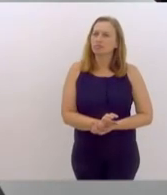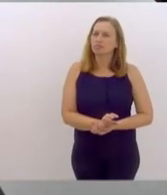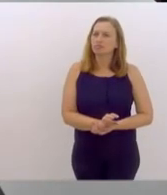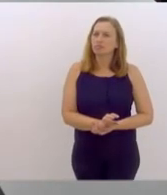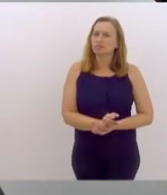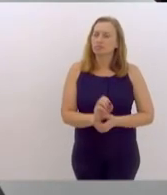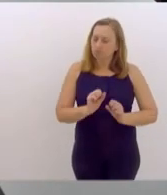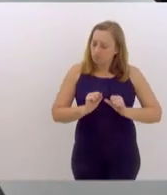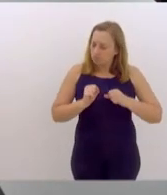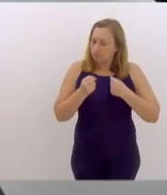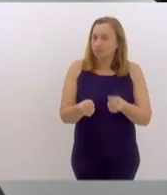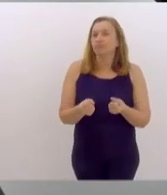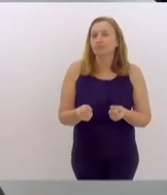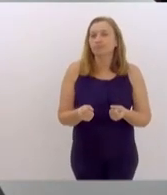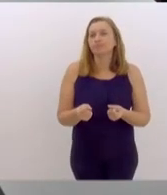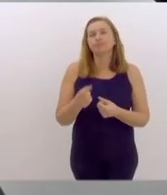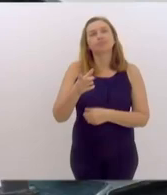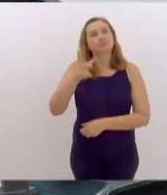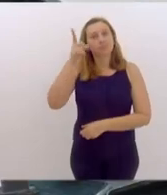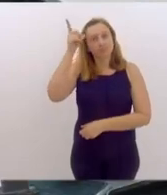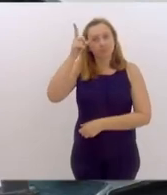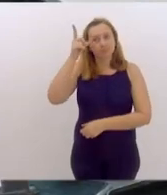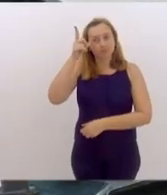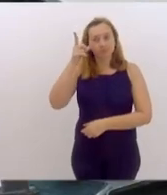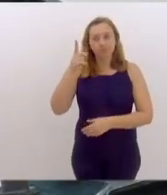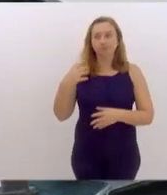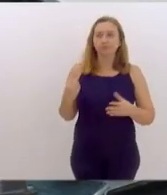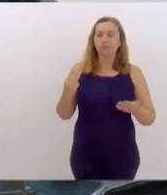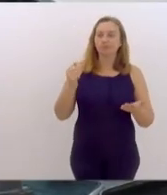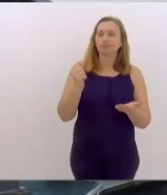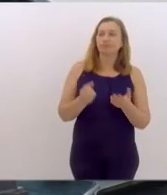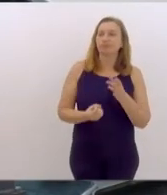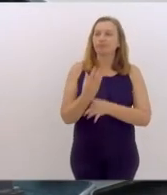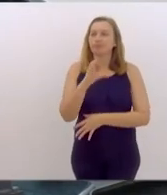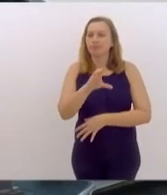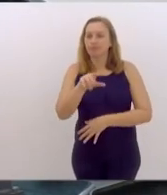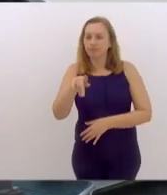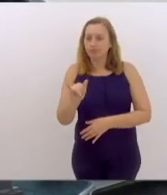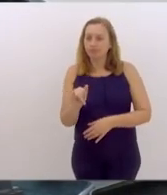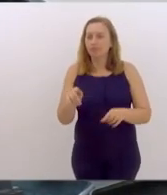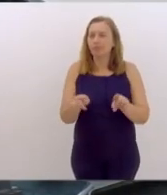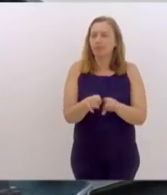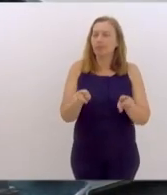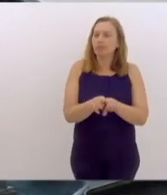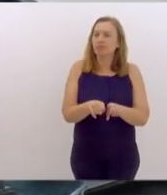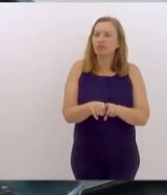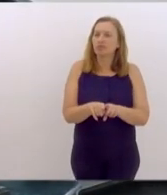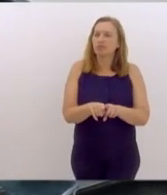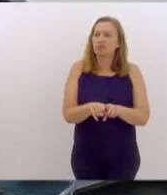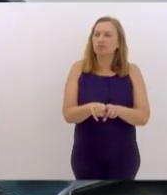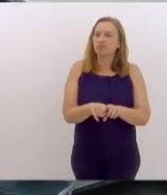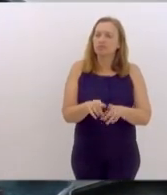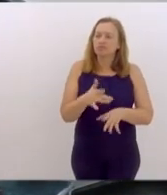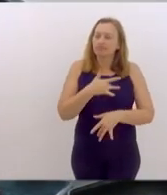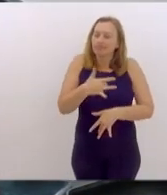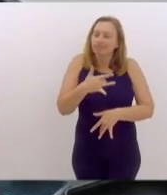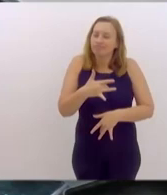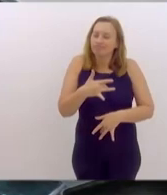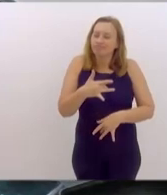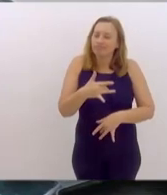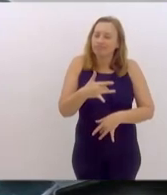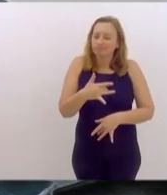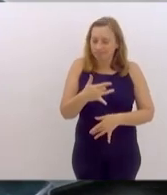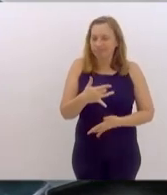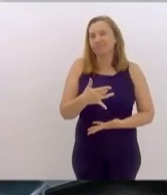perseverança de vossa excelência para instaurar CPI como também pela forma até apaixonada né